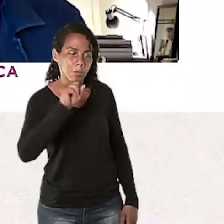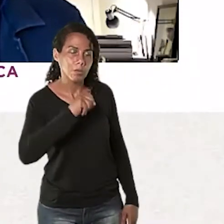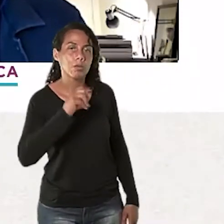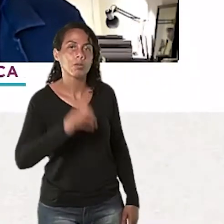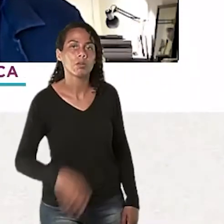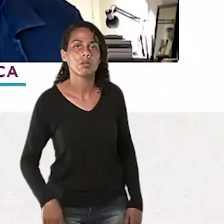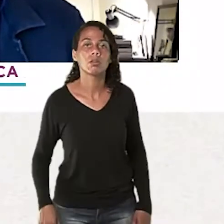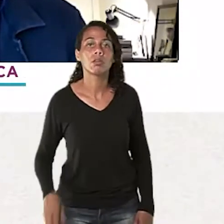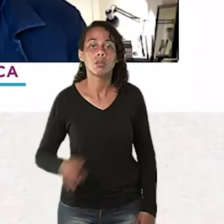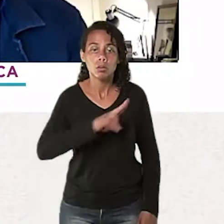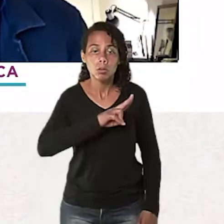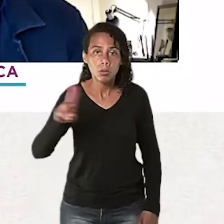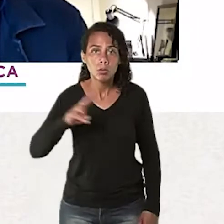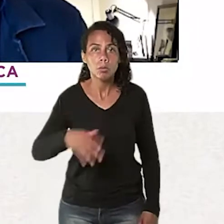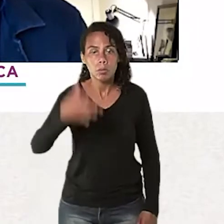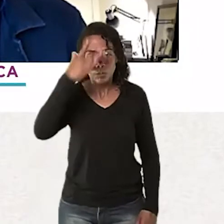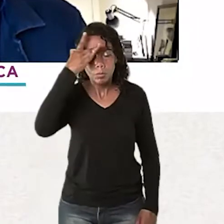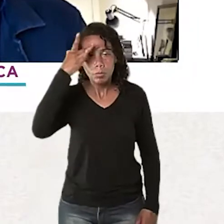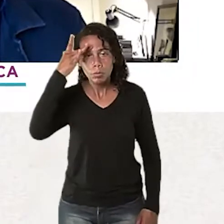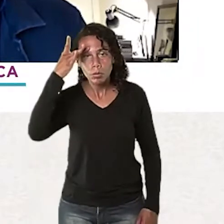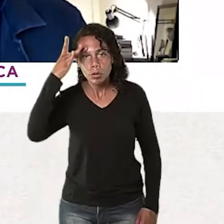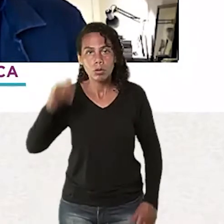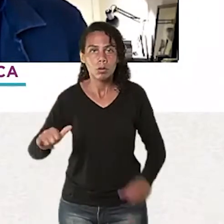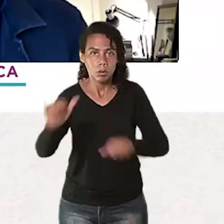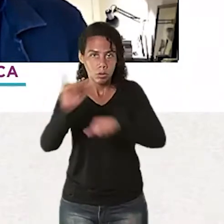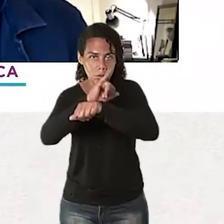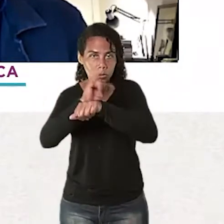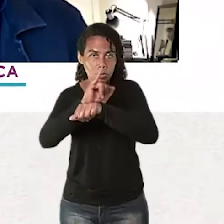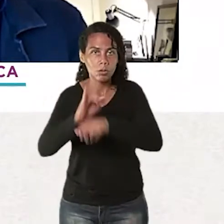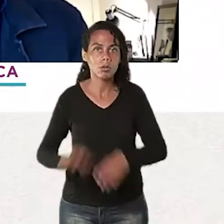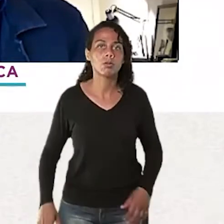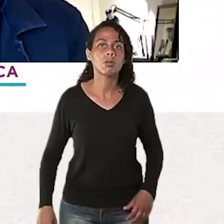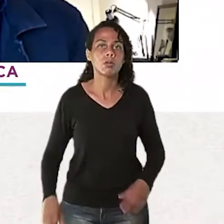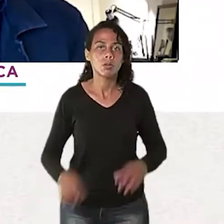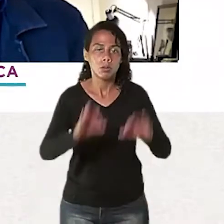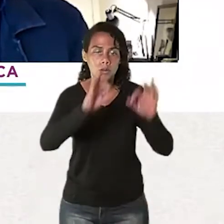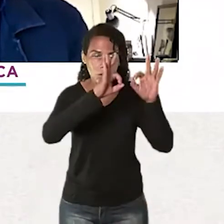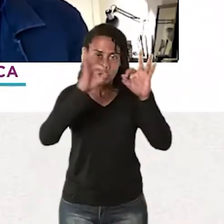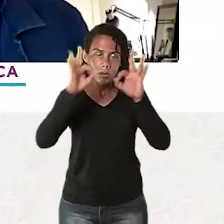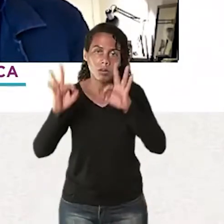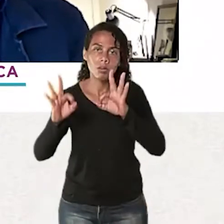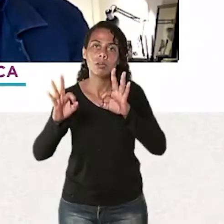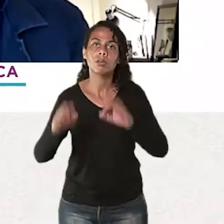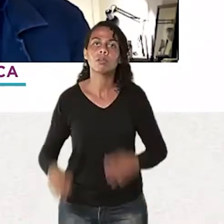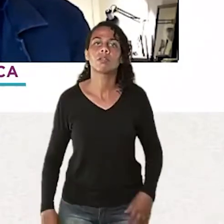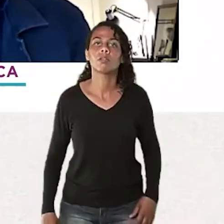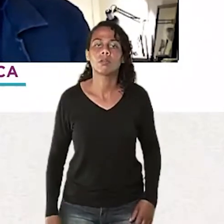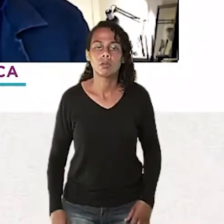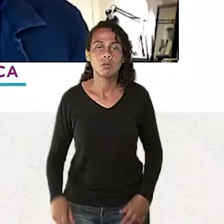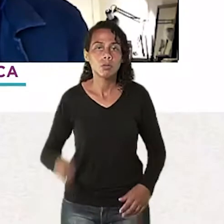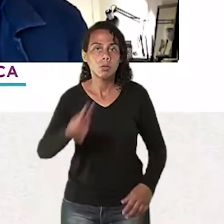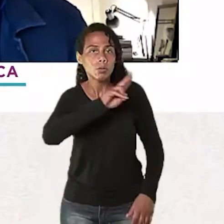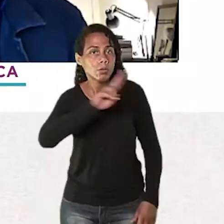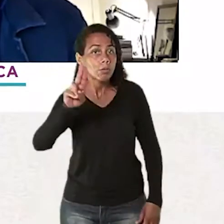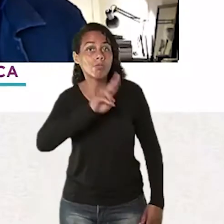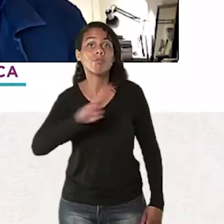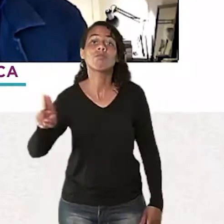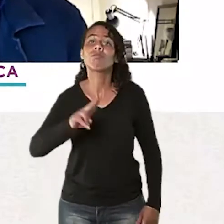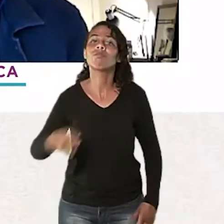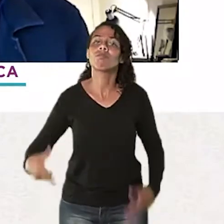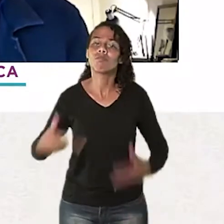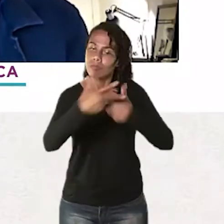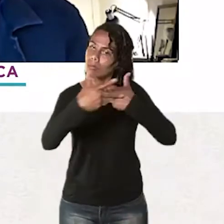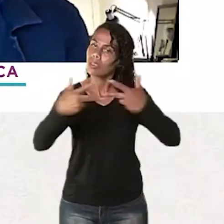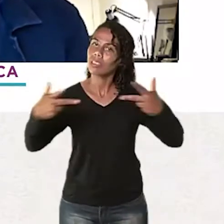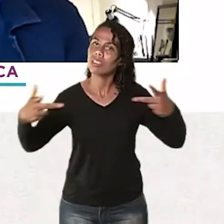Cláudia Miranda, Brás Santana, Dorrite Arazim. Peraí. Arruma a roupa aí. Arruma a roupa aí.